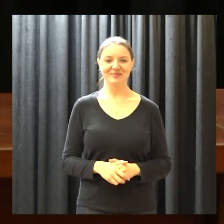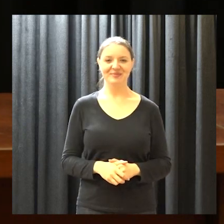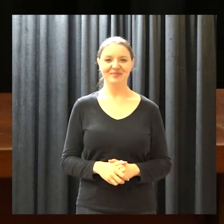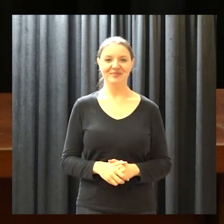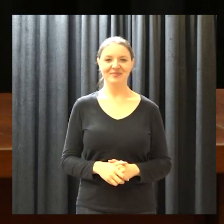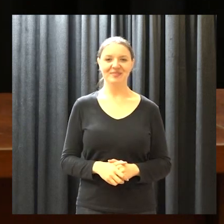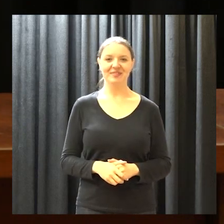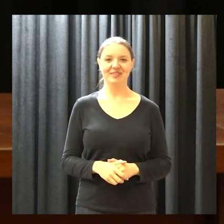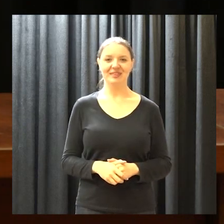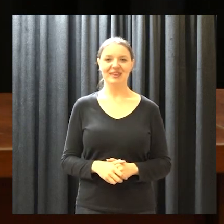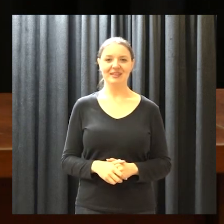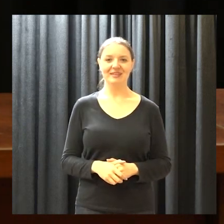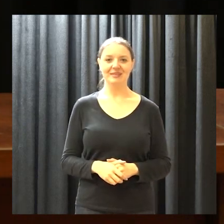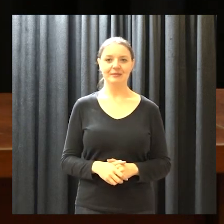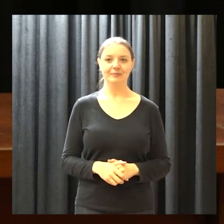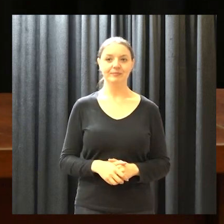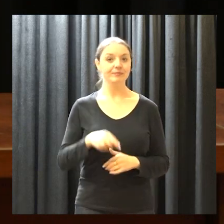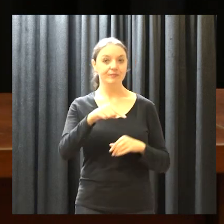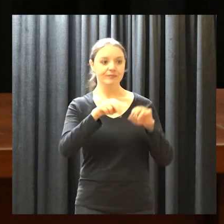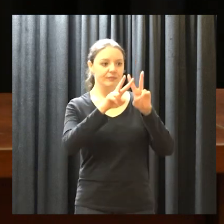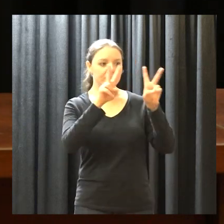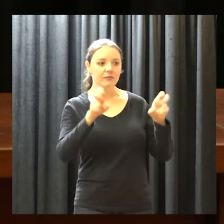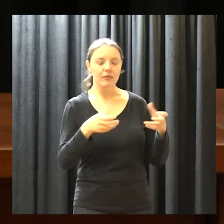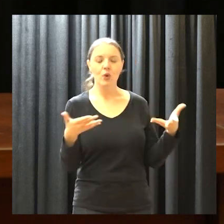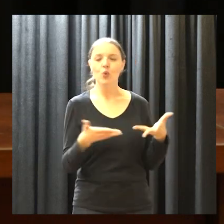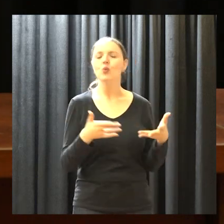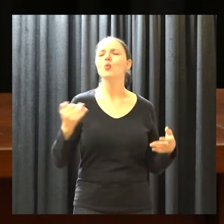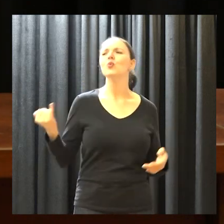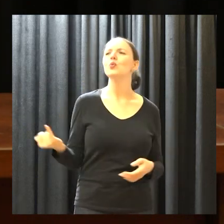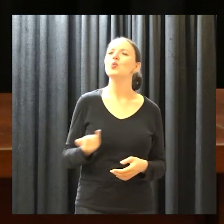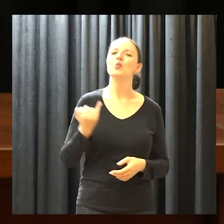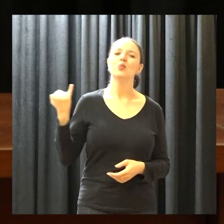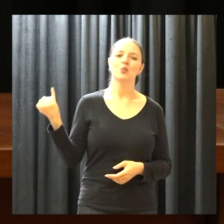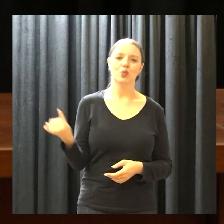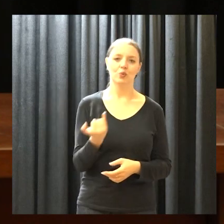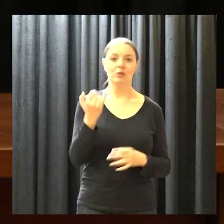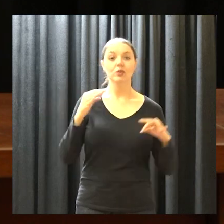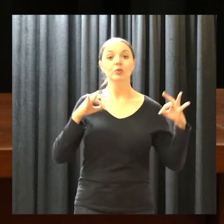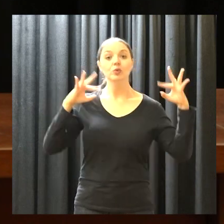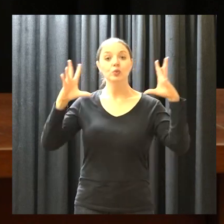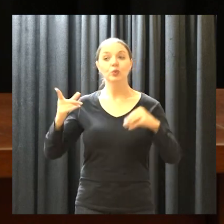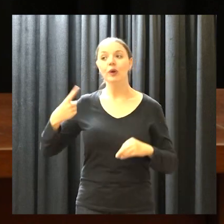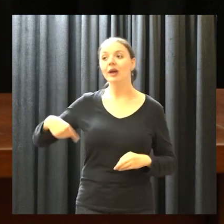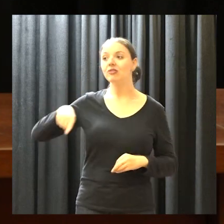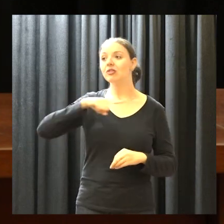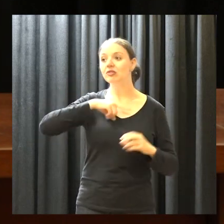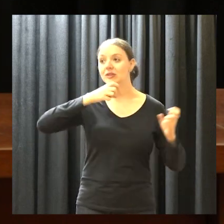Então, essa temática acho que é extremamente importante, né? Tudo que a gente falar